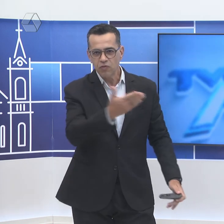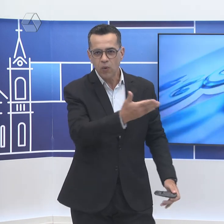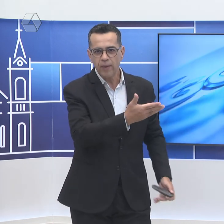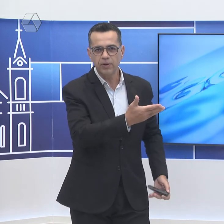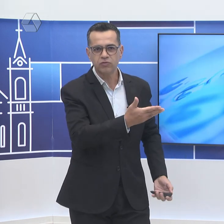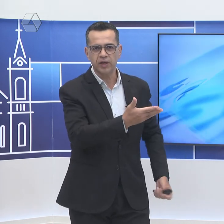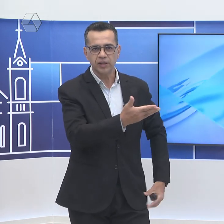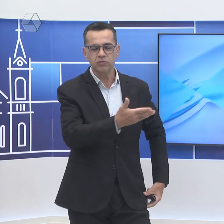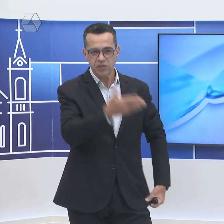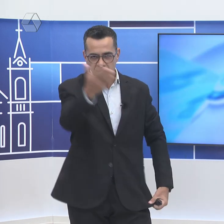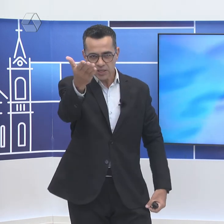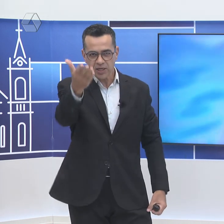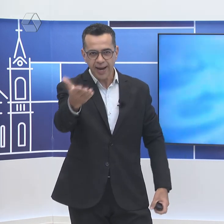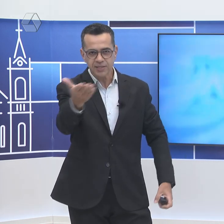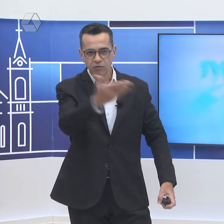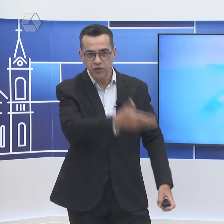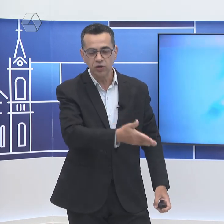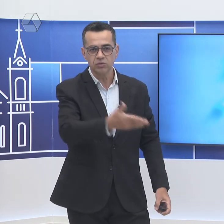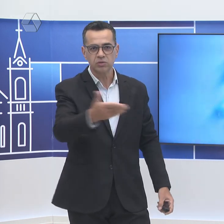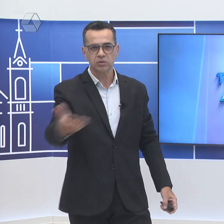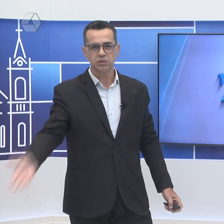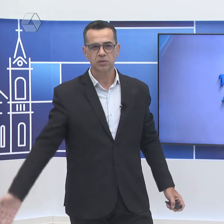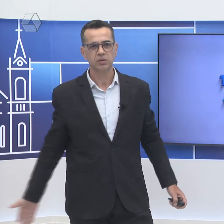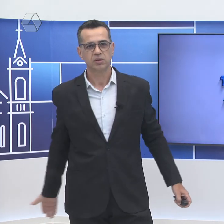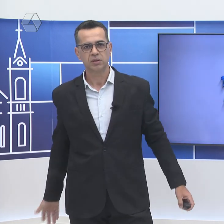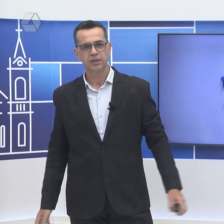Você ouviu o Albert falando? Vocês aí de casa ouviram?